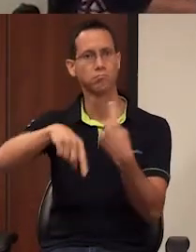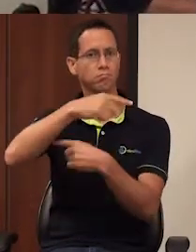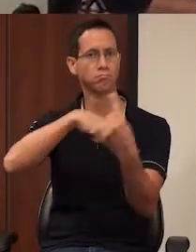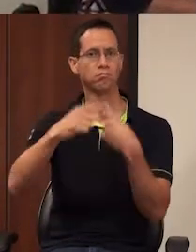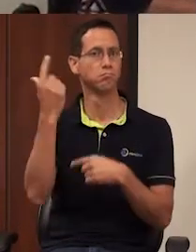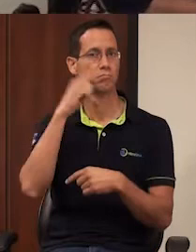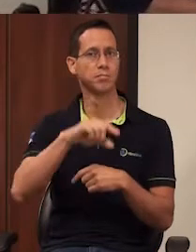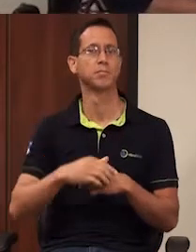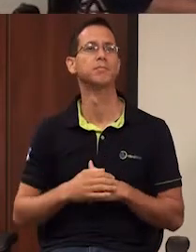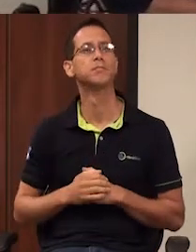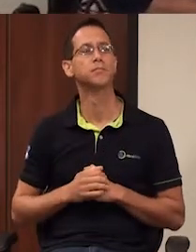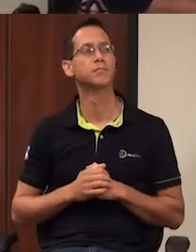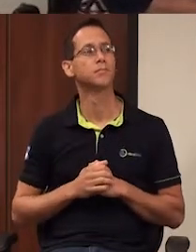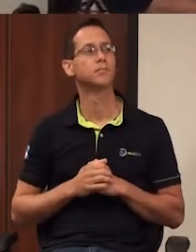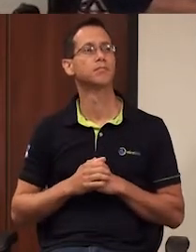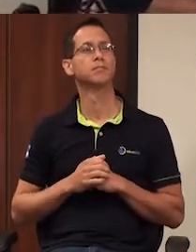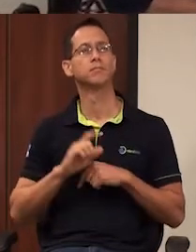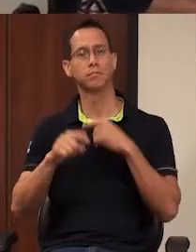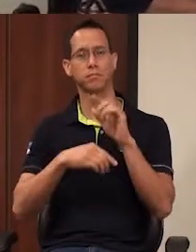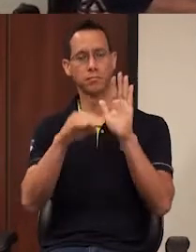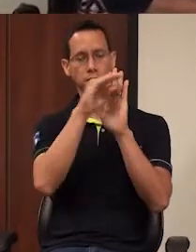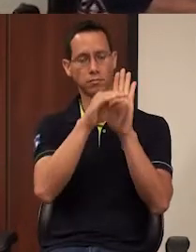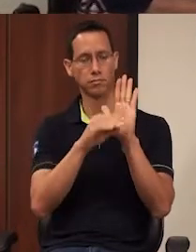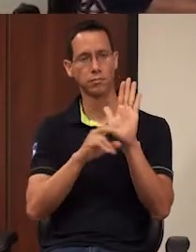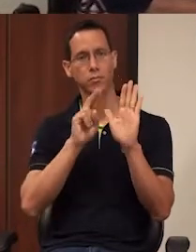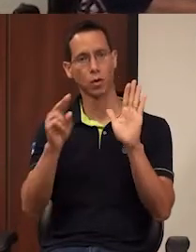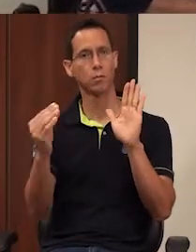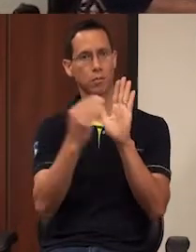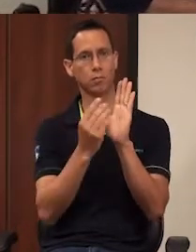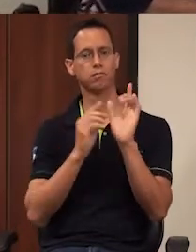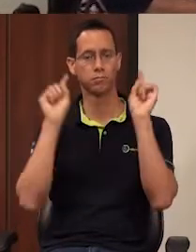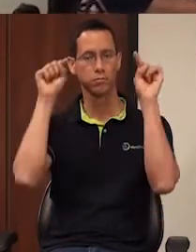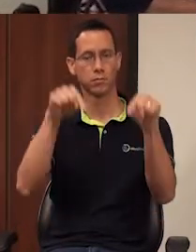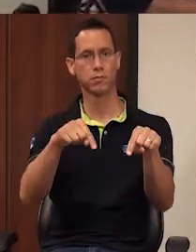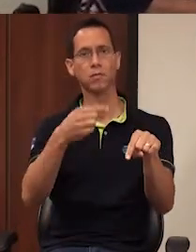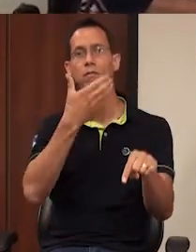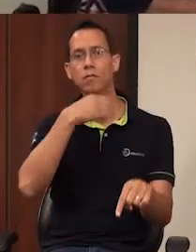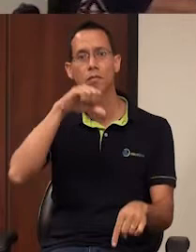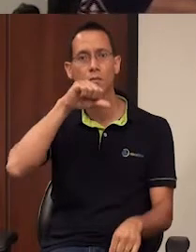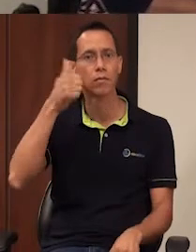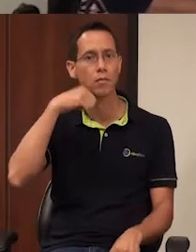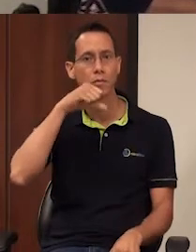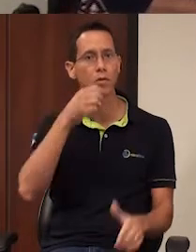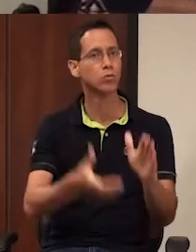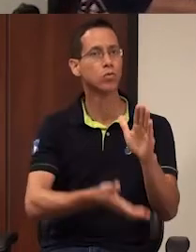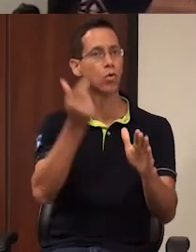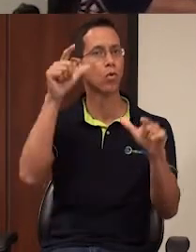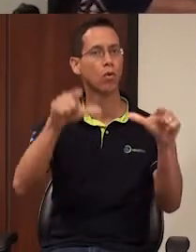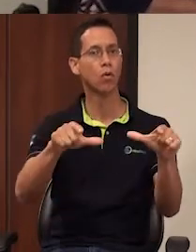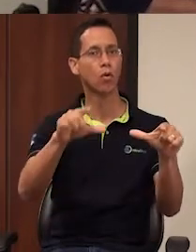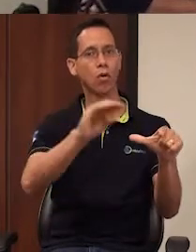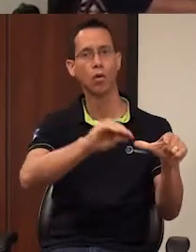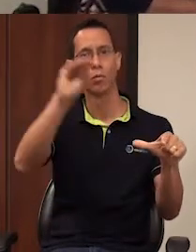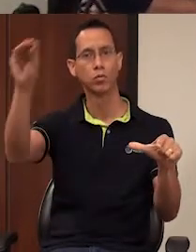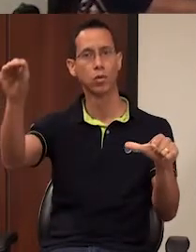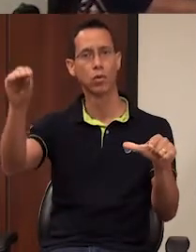social. Pois saiu a lista, o nome dela estava na sala dele, no mesmo dia os pais foram lá e tiraram ela da sala. E puseram em outra